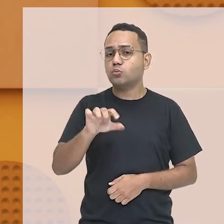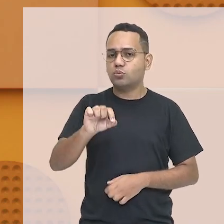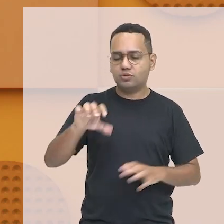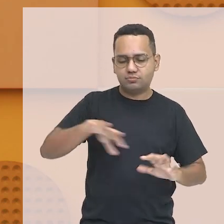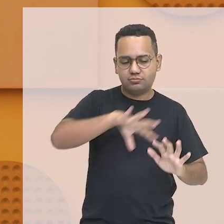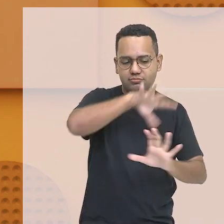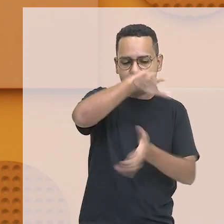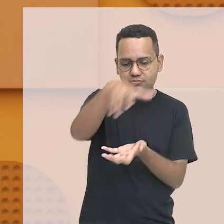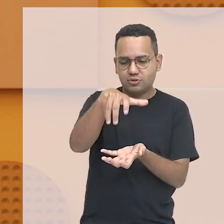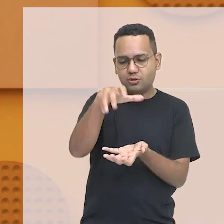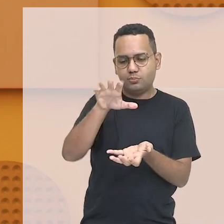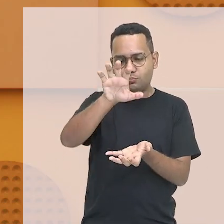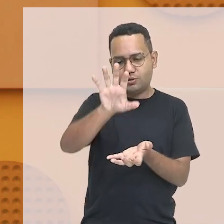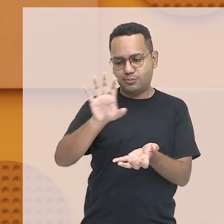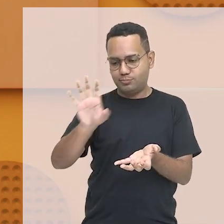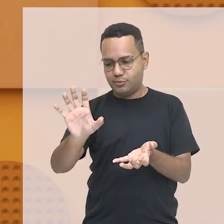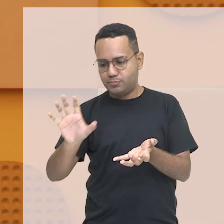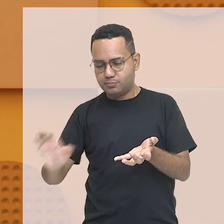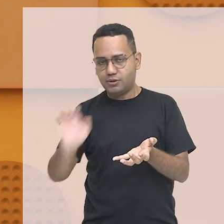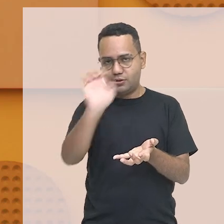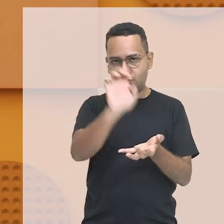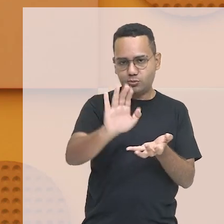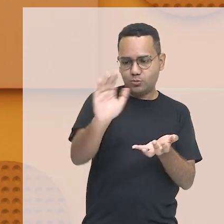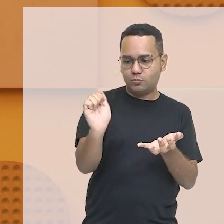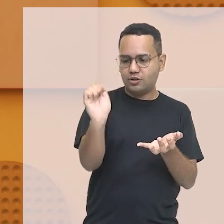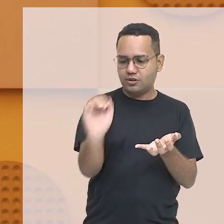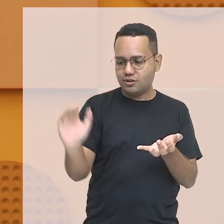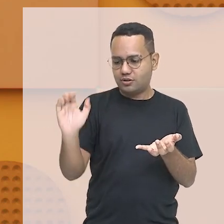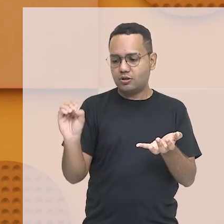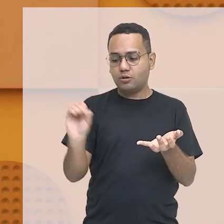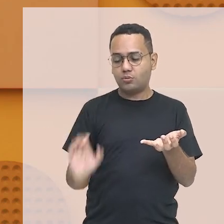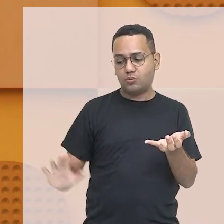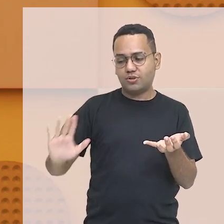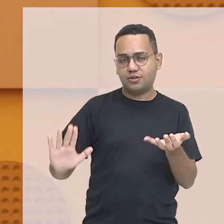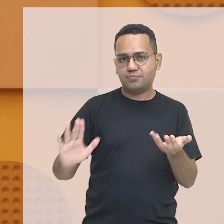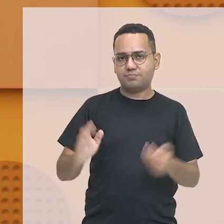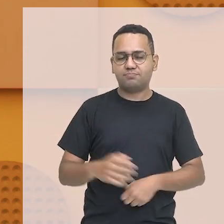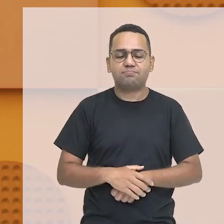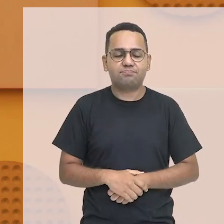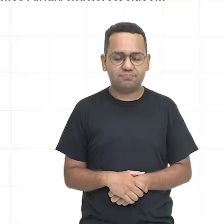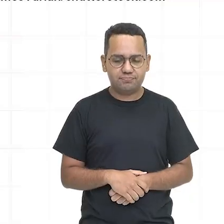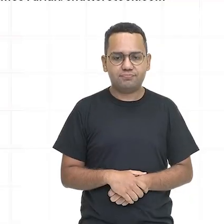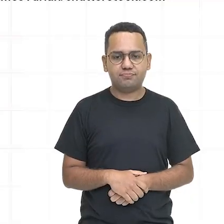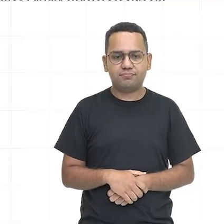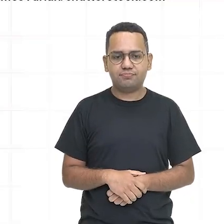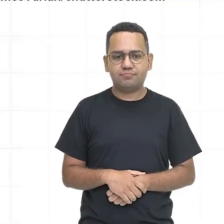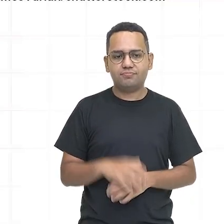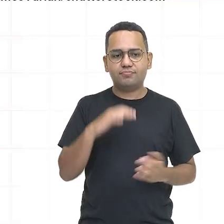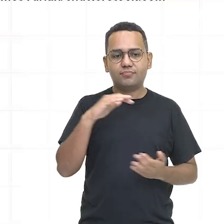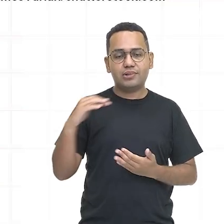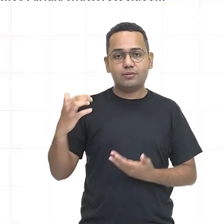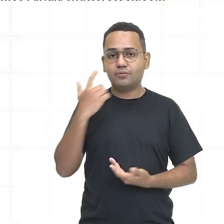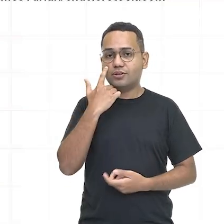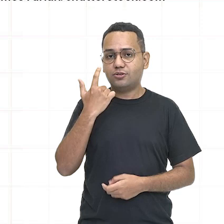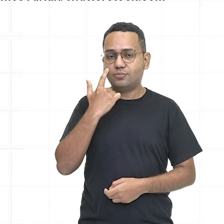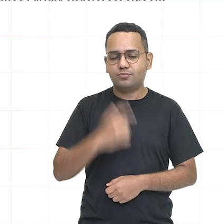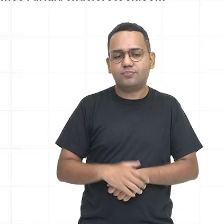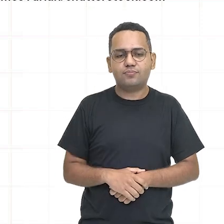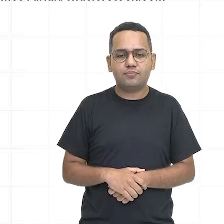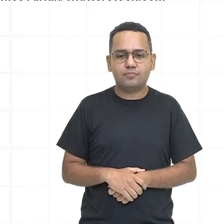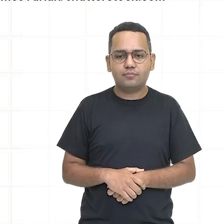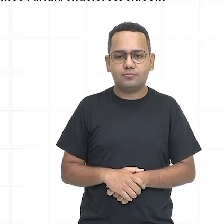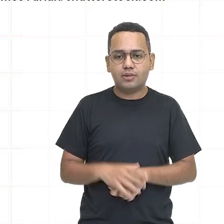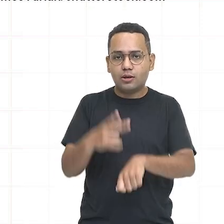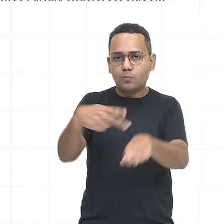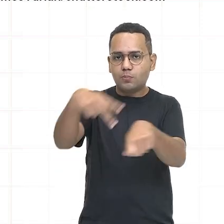da Oceania e também o asiático. Então, a gente vai iniciar sobre os países europeus, tá?